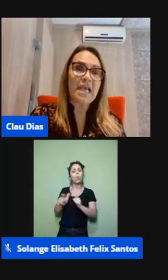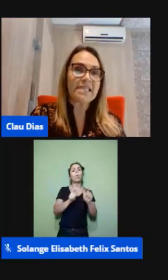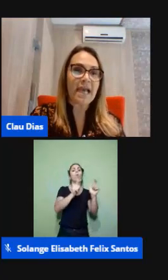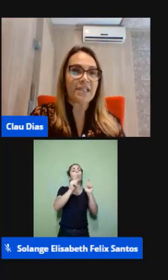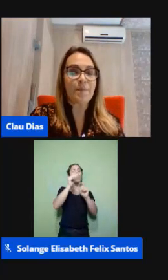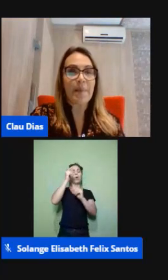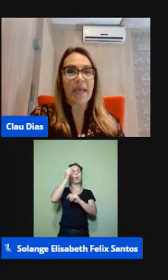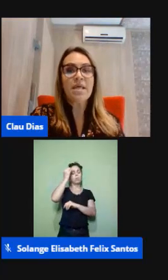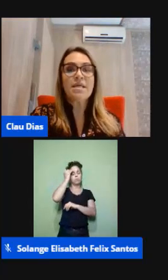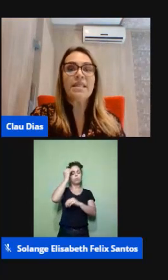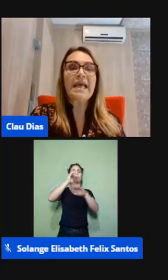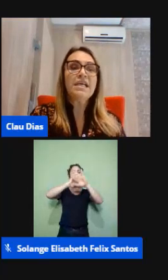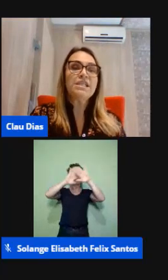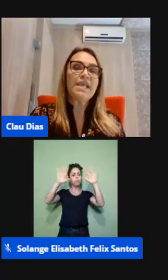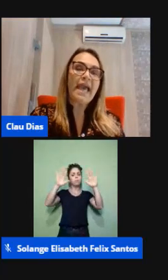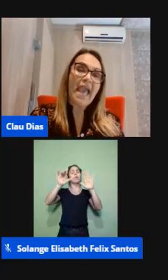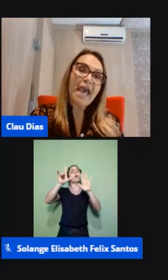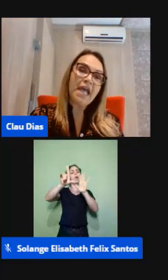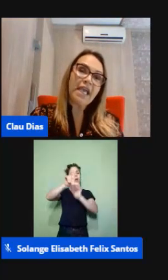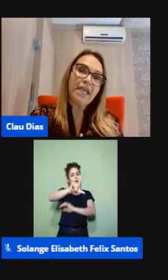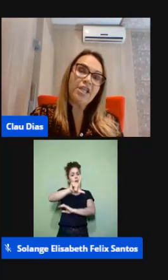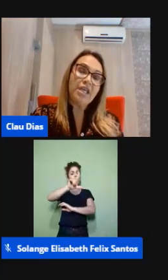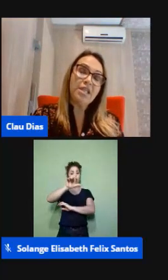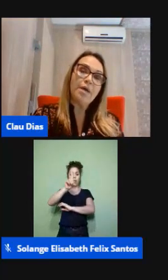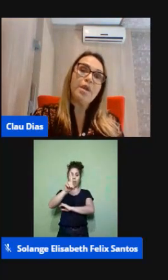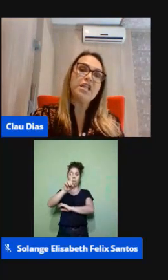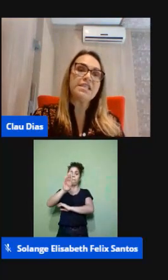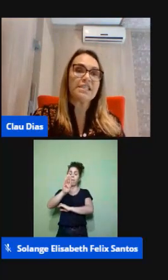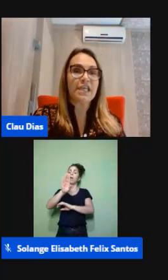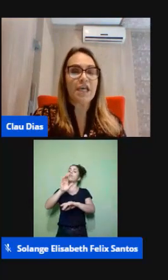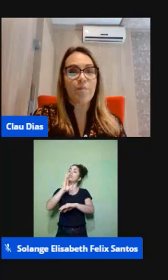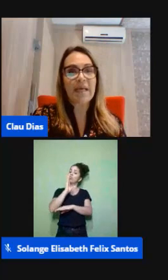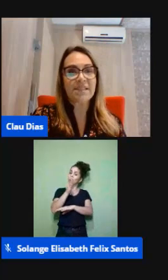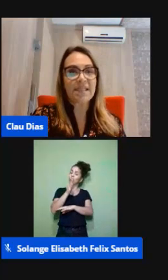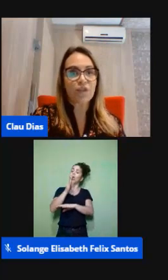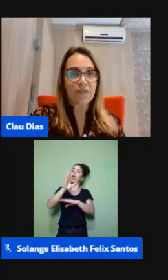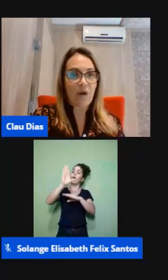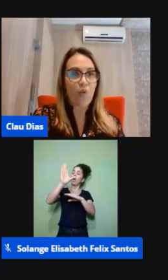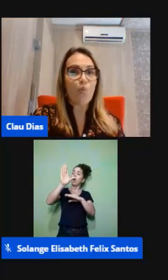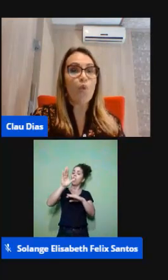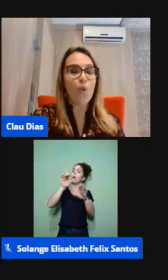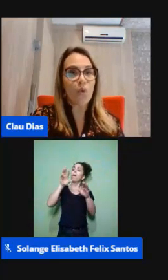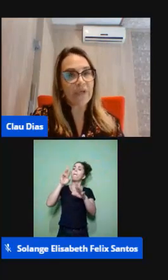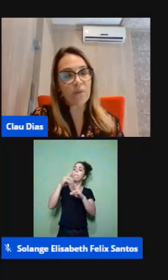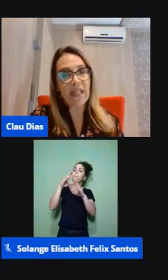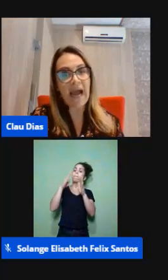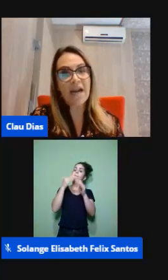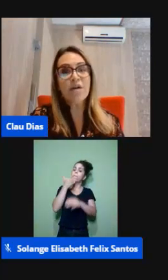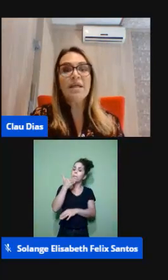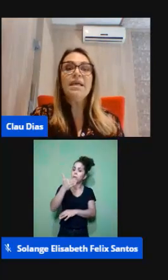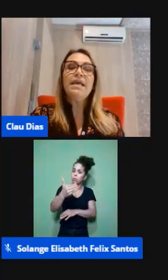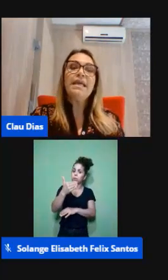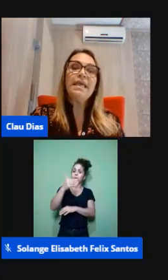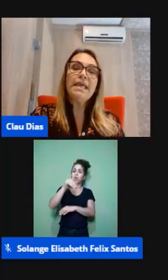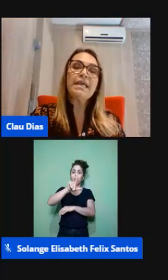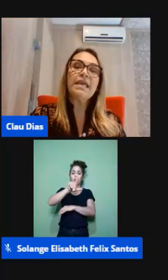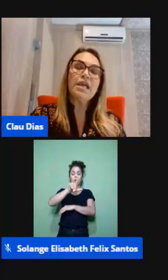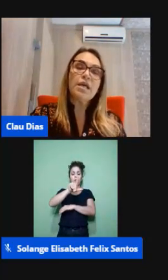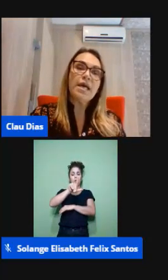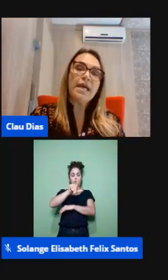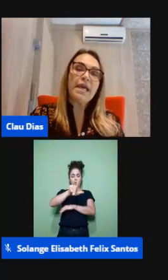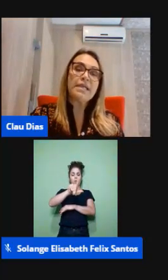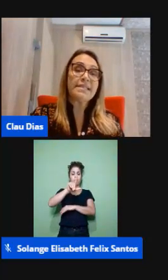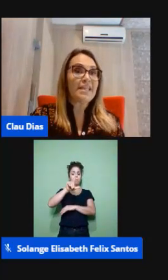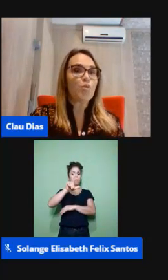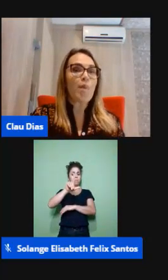que desde a LDB, né, já era requerida a BNCC, a Base Nacional Comum Curricular, e